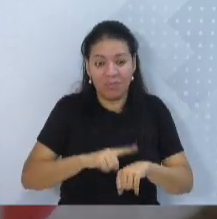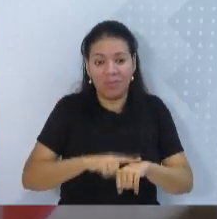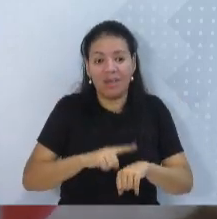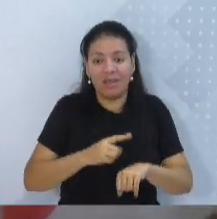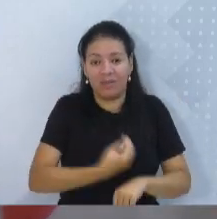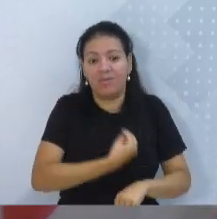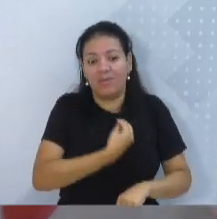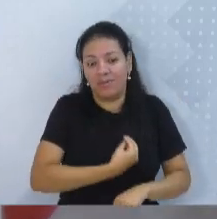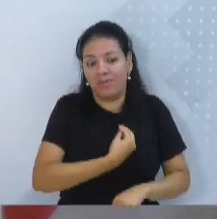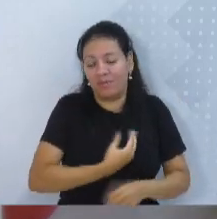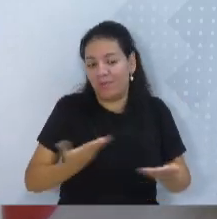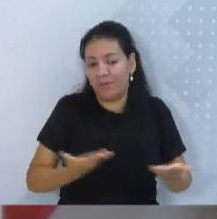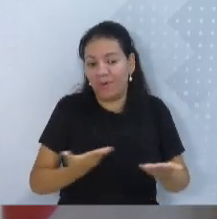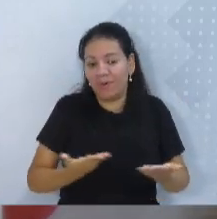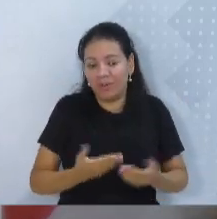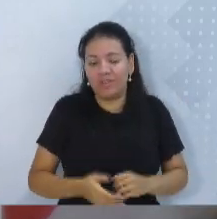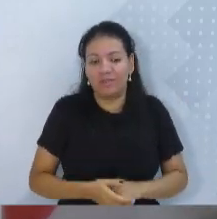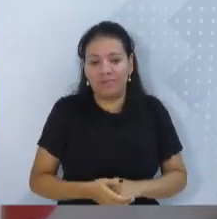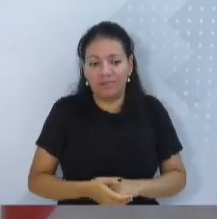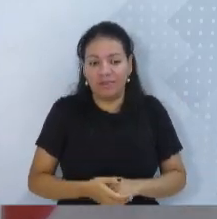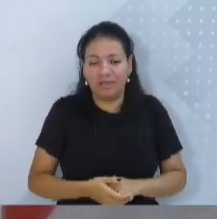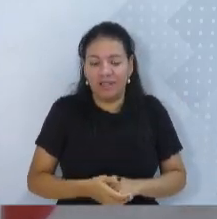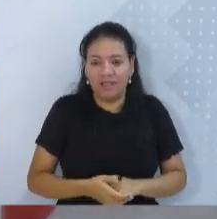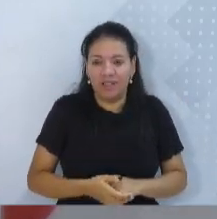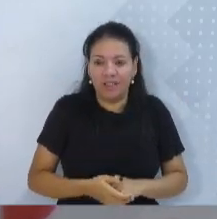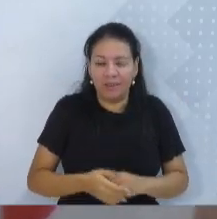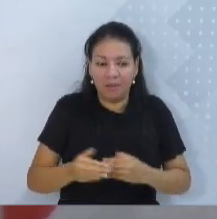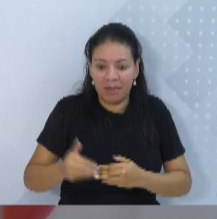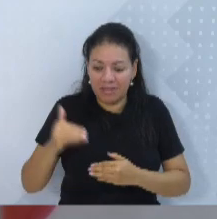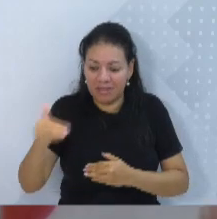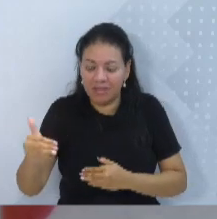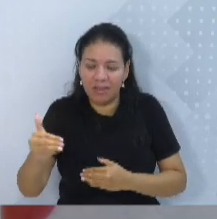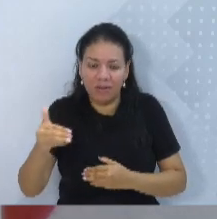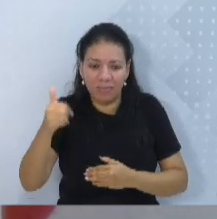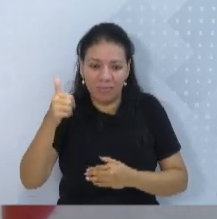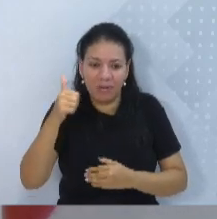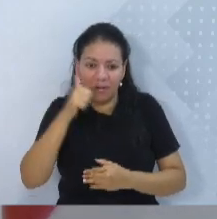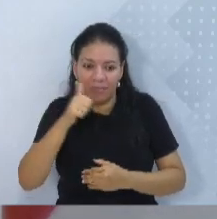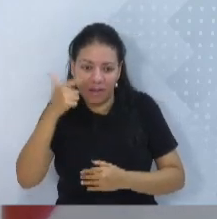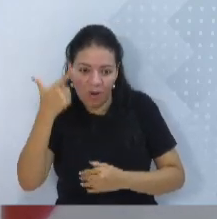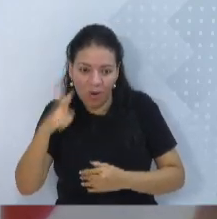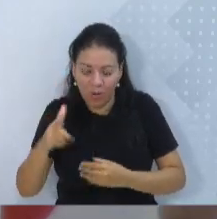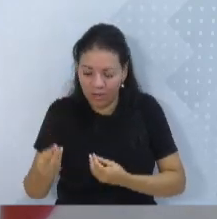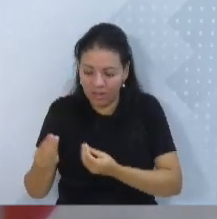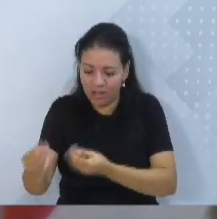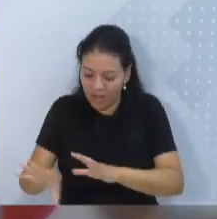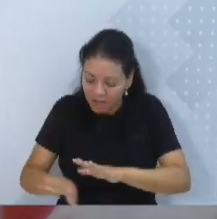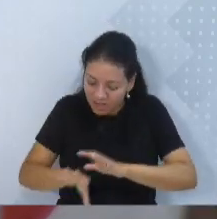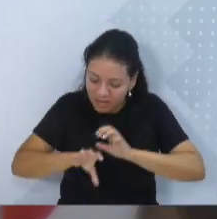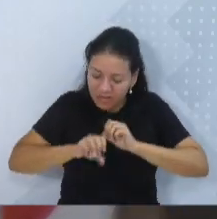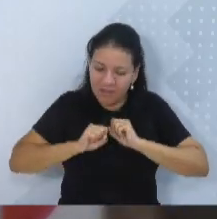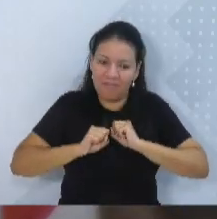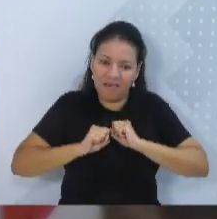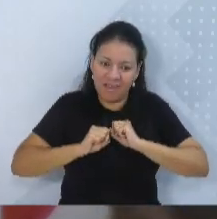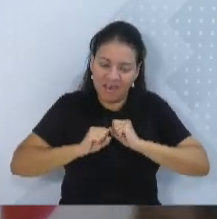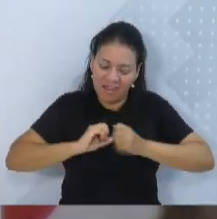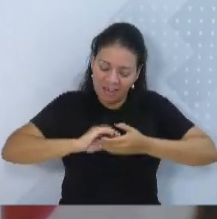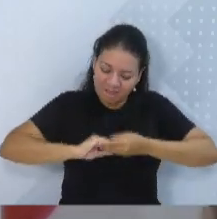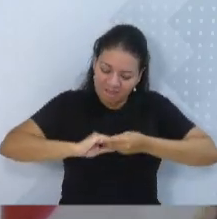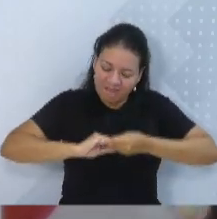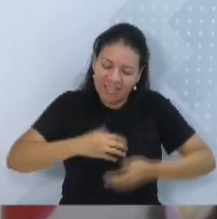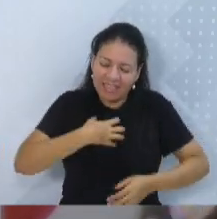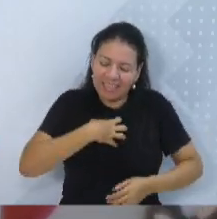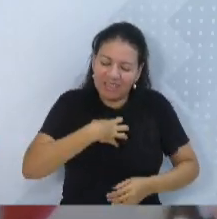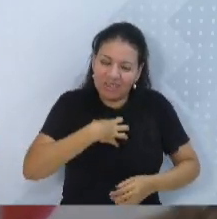né passando o bastão do Márcio Roxo para Adriele receber essa homenagem na noite de hoje me deu um gás